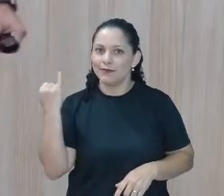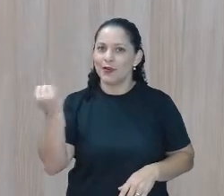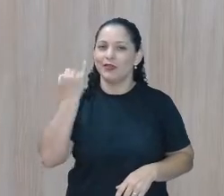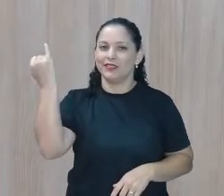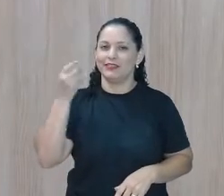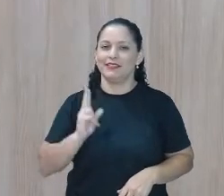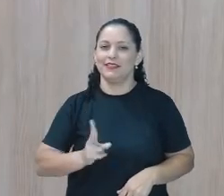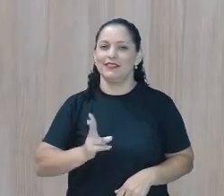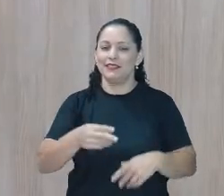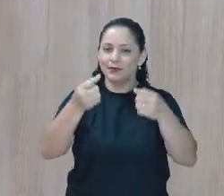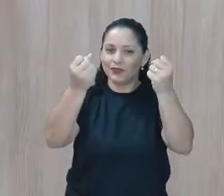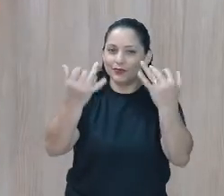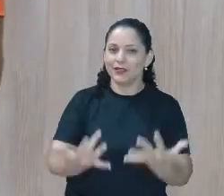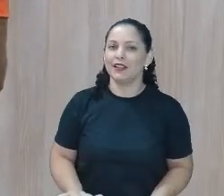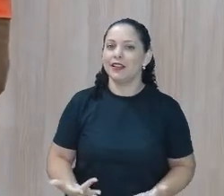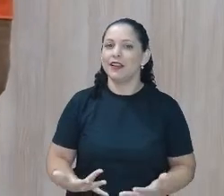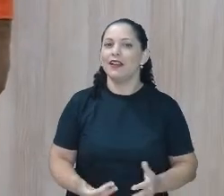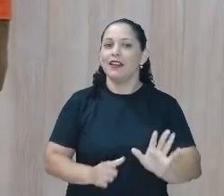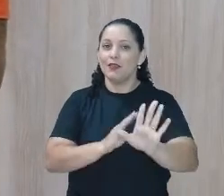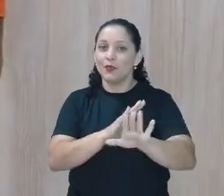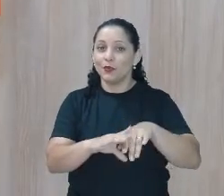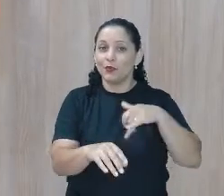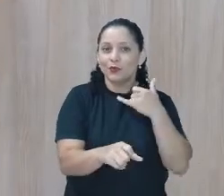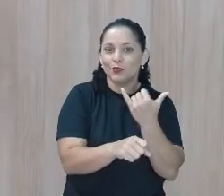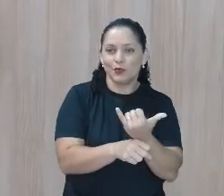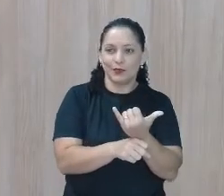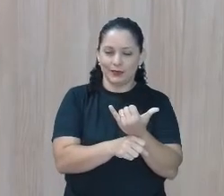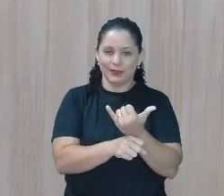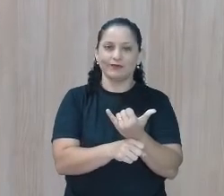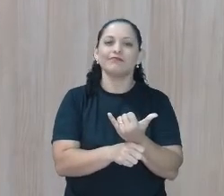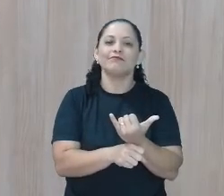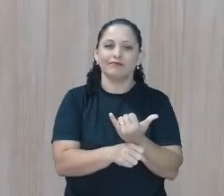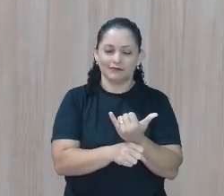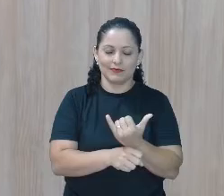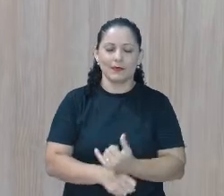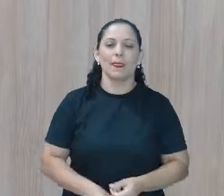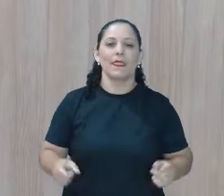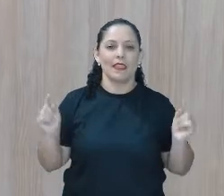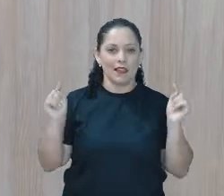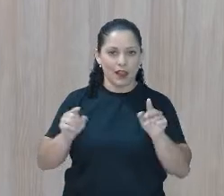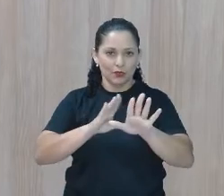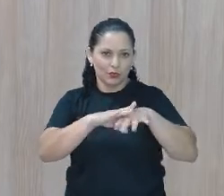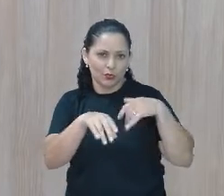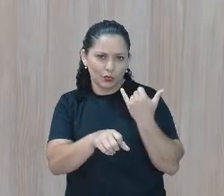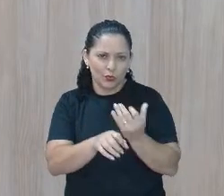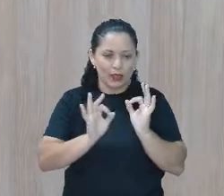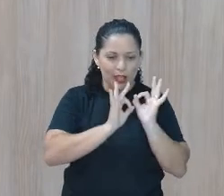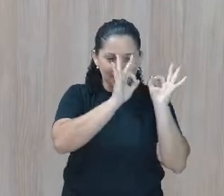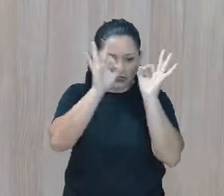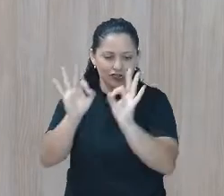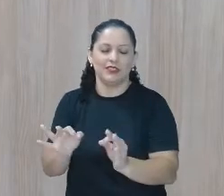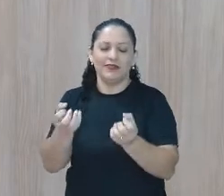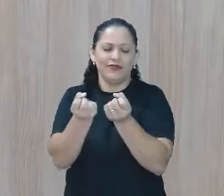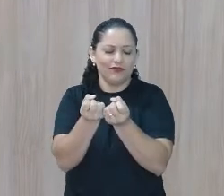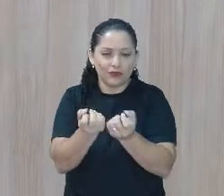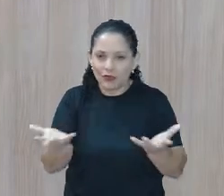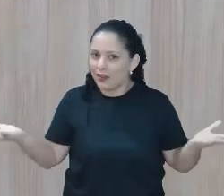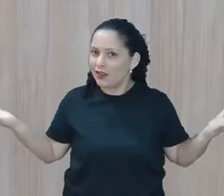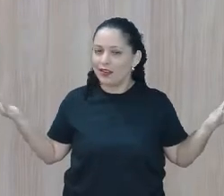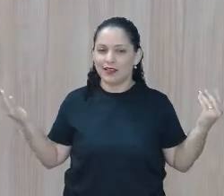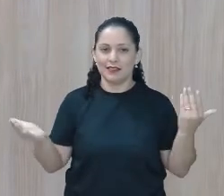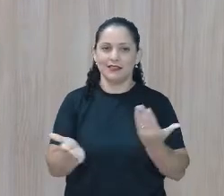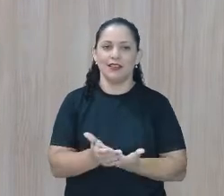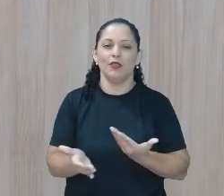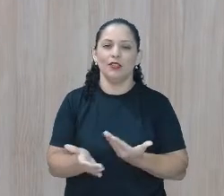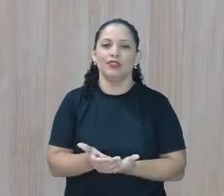aula eu costumo falar aqui, é sobre o nosso canal do YouTube, tá bom? Lá você pode assistir todas as nossas aulas, é